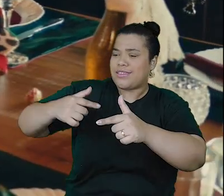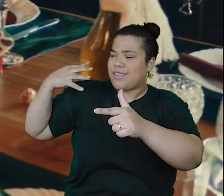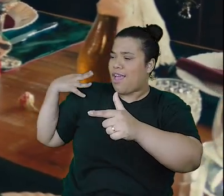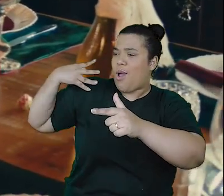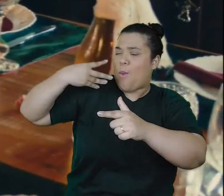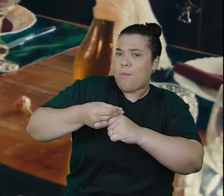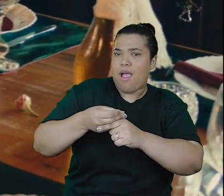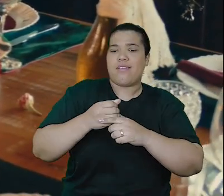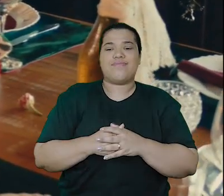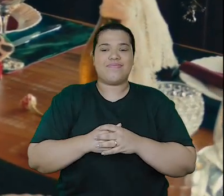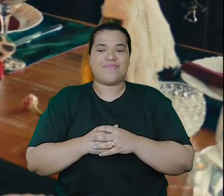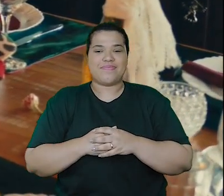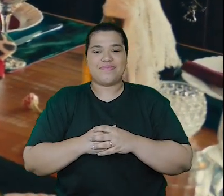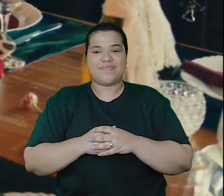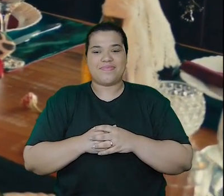antepassados.